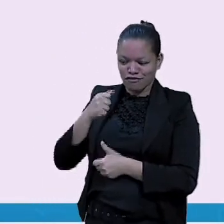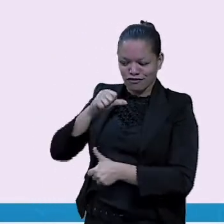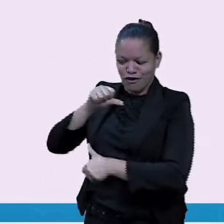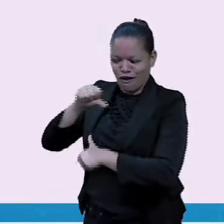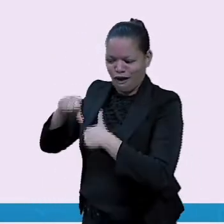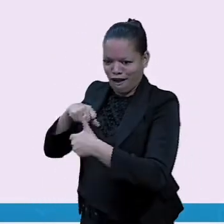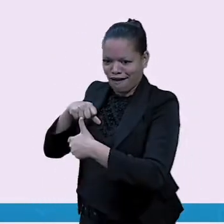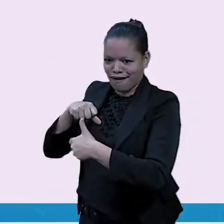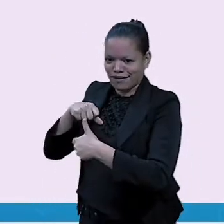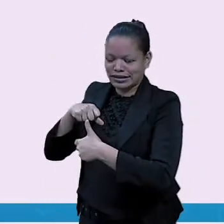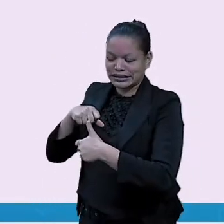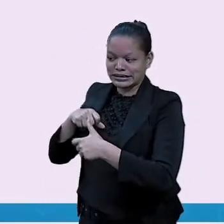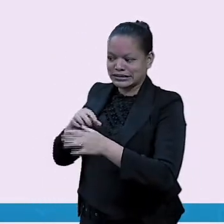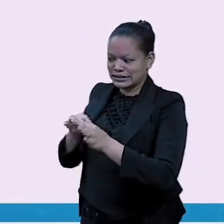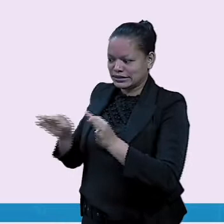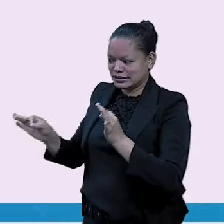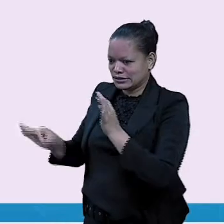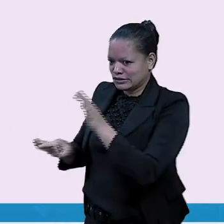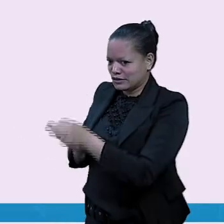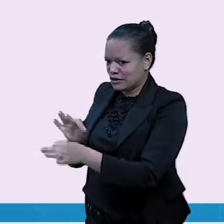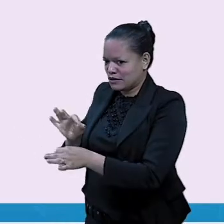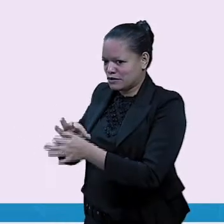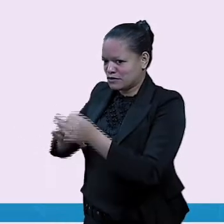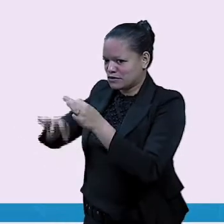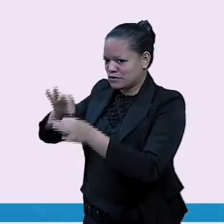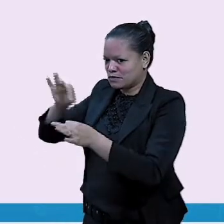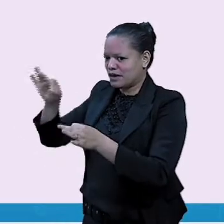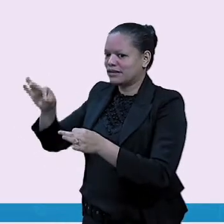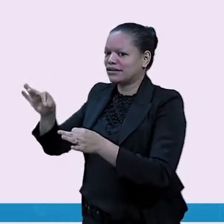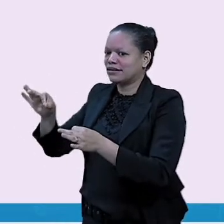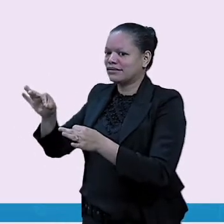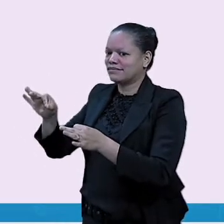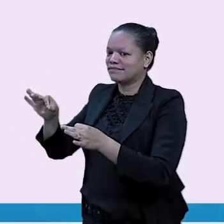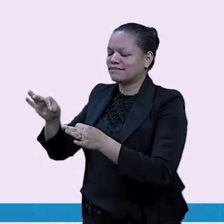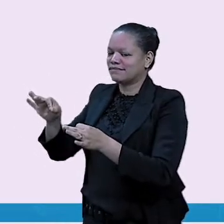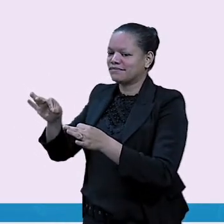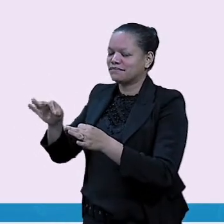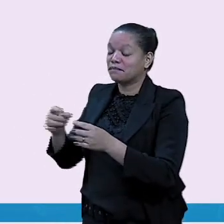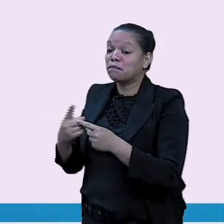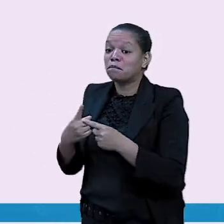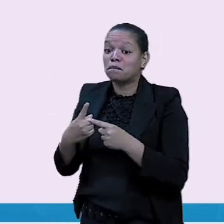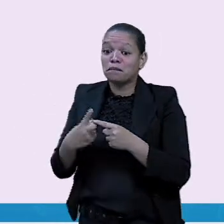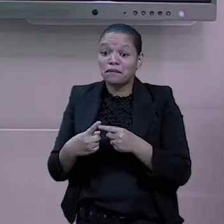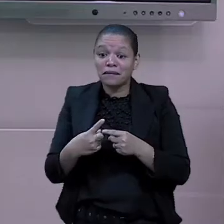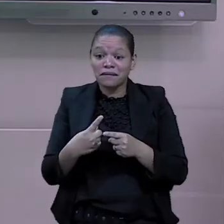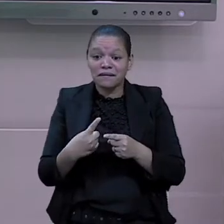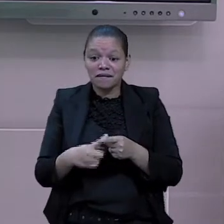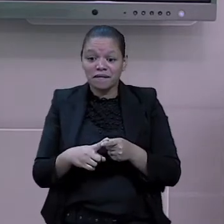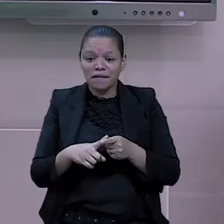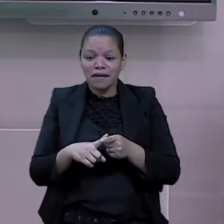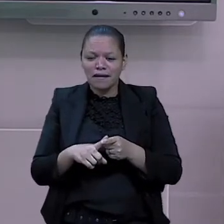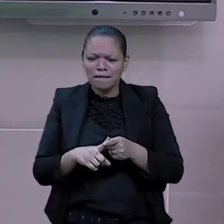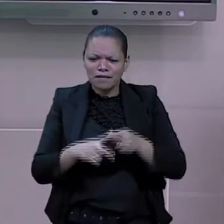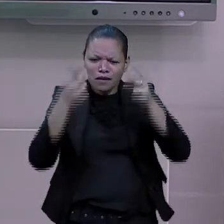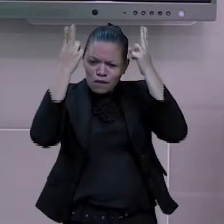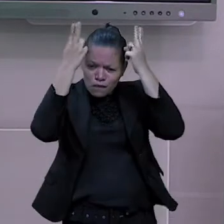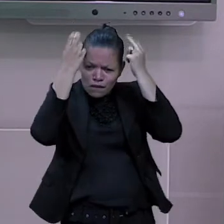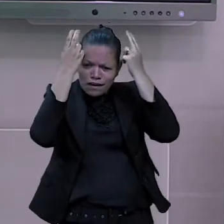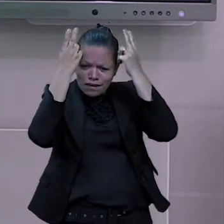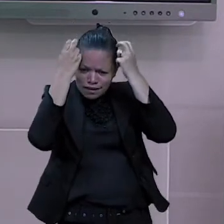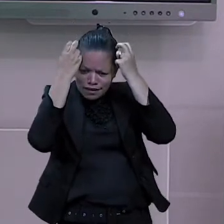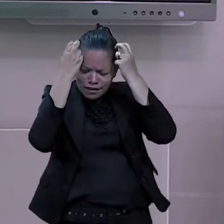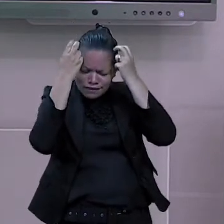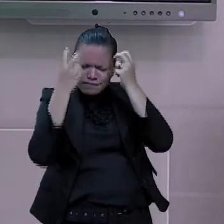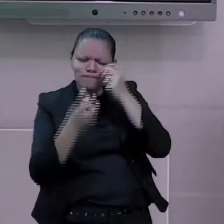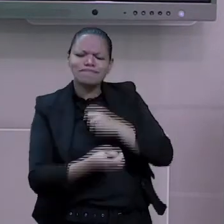não é, gente? Porque a gente sabe que na turma da Mônica, a Mônica que era apaixonada aí com o coelhinho de pelúcia e o Cebolinha